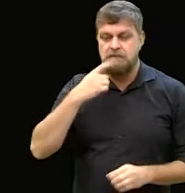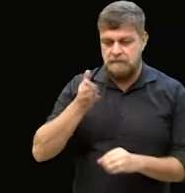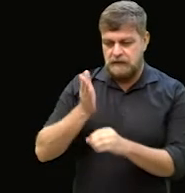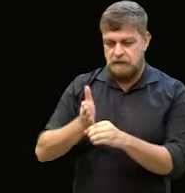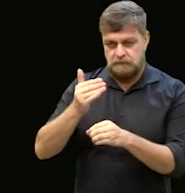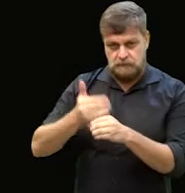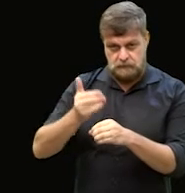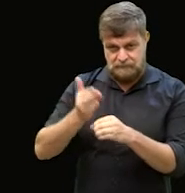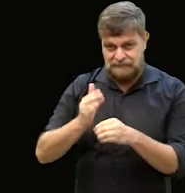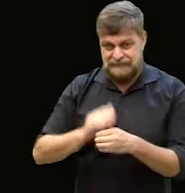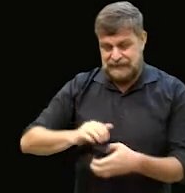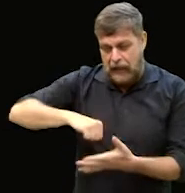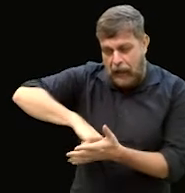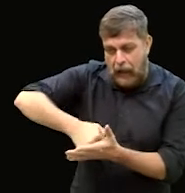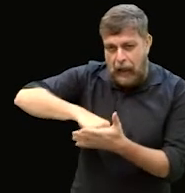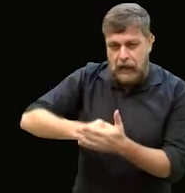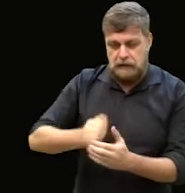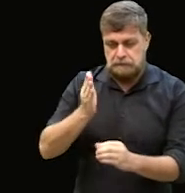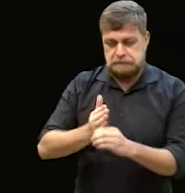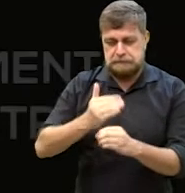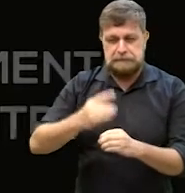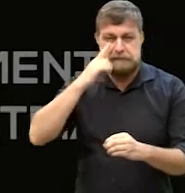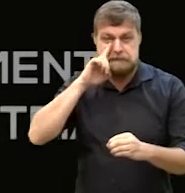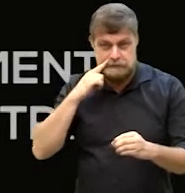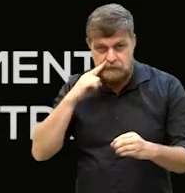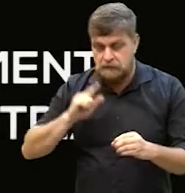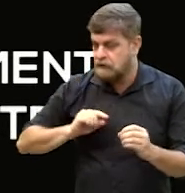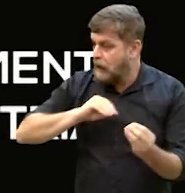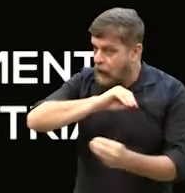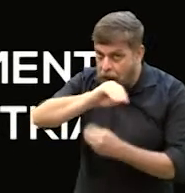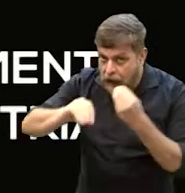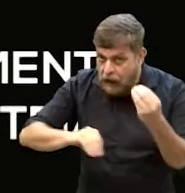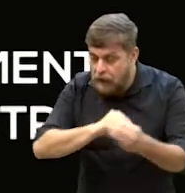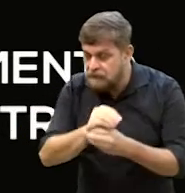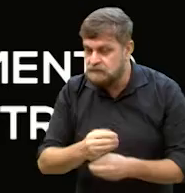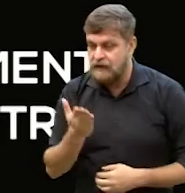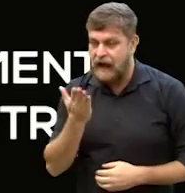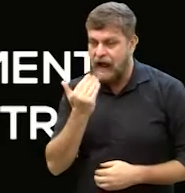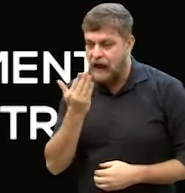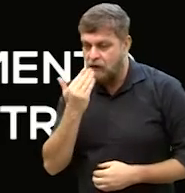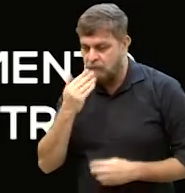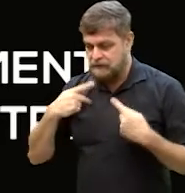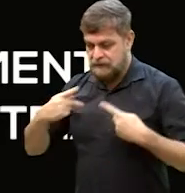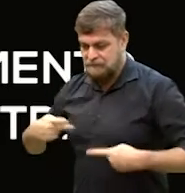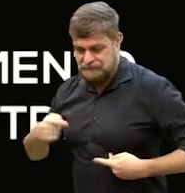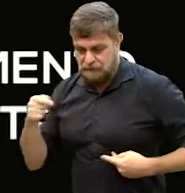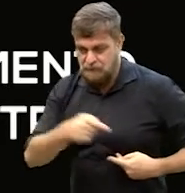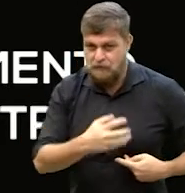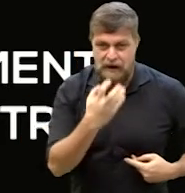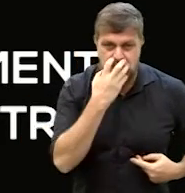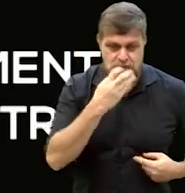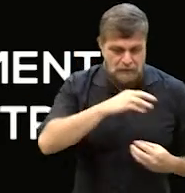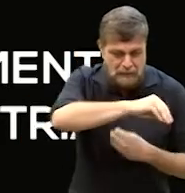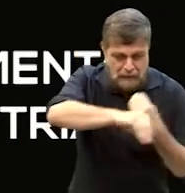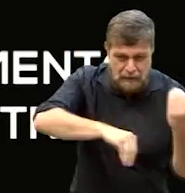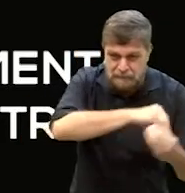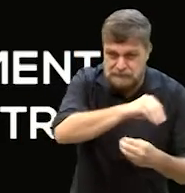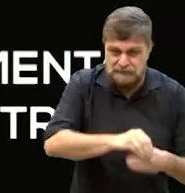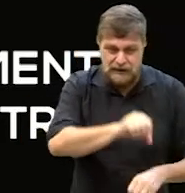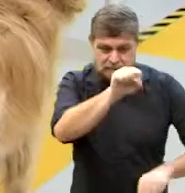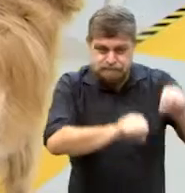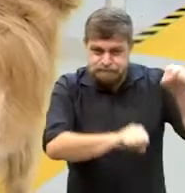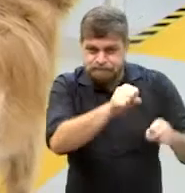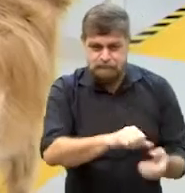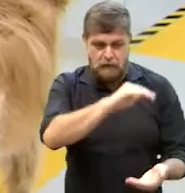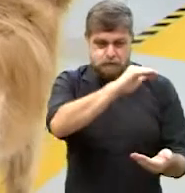tomate, alho e cebola. E nada de misturar alimentação natural com alimentação